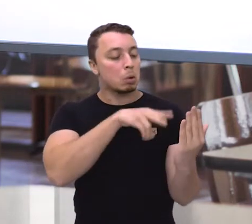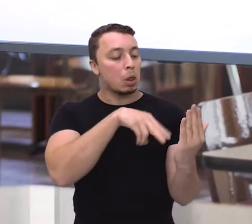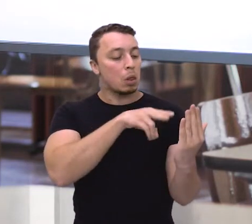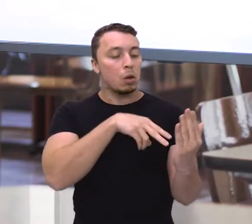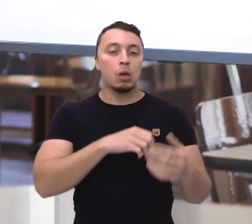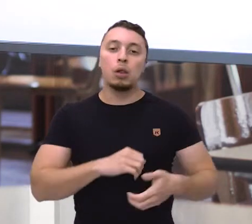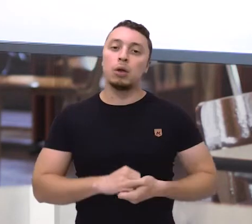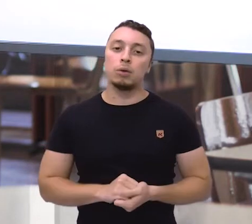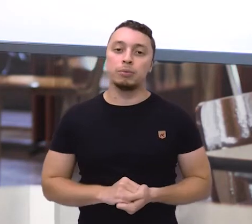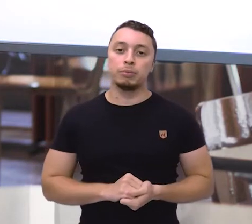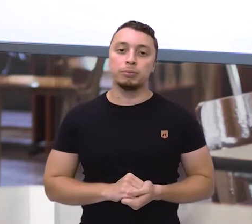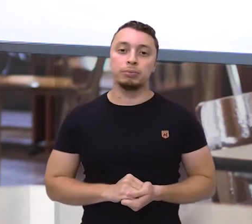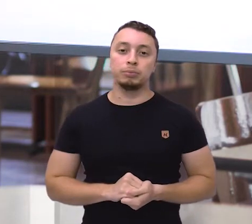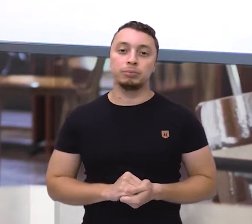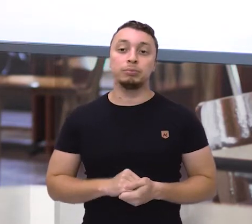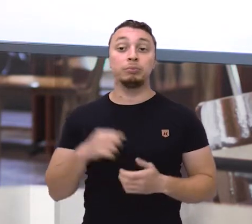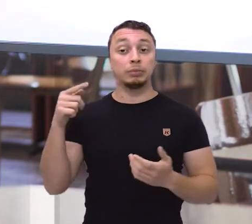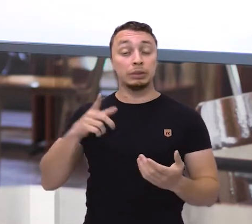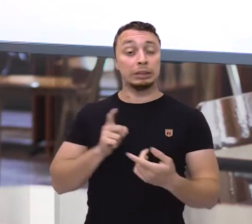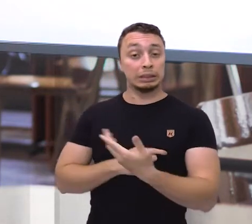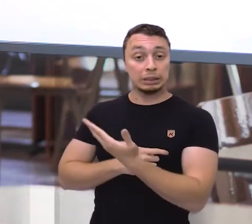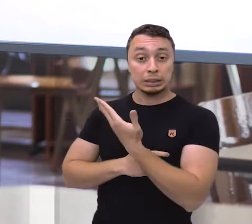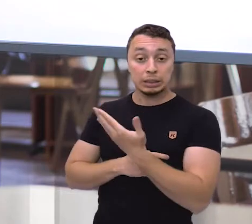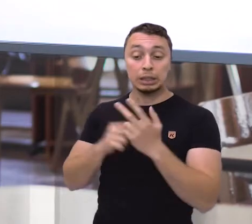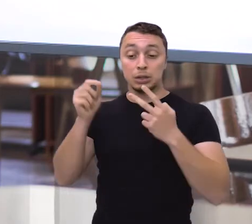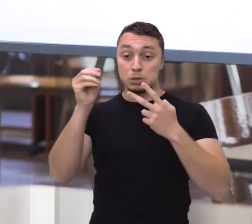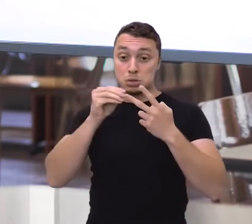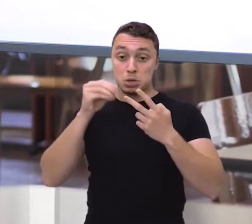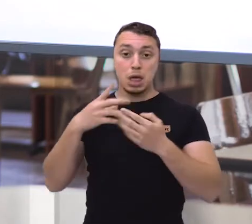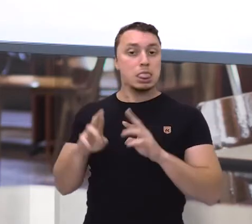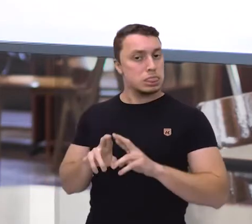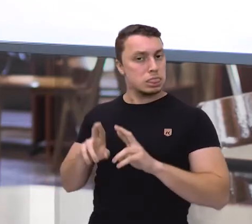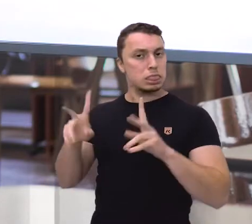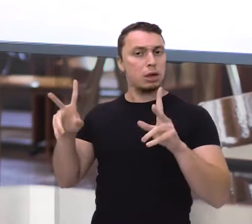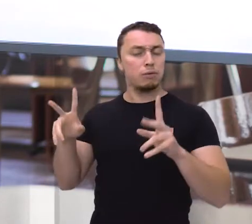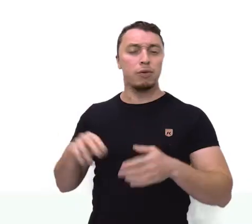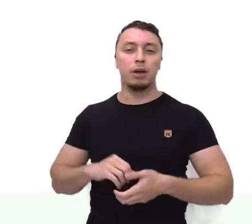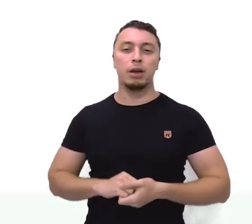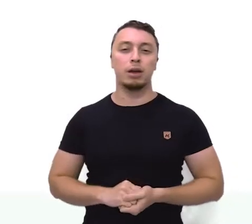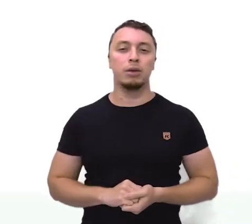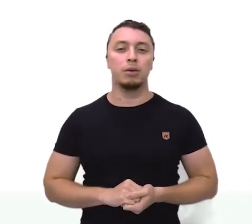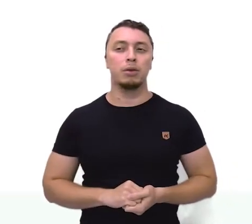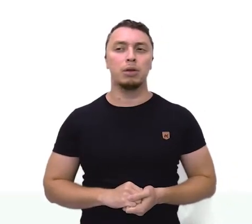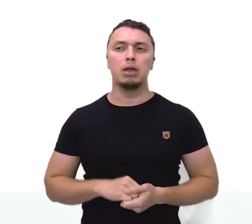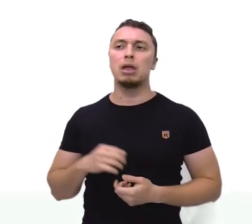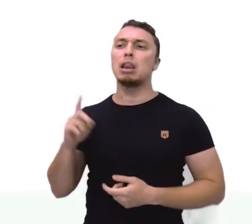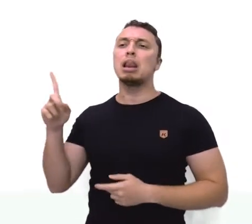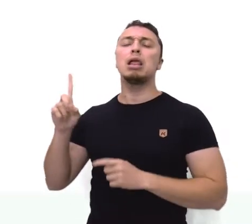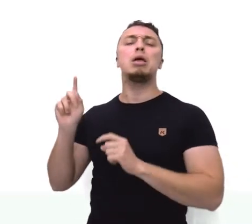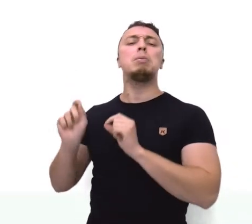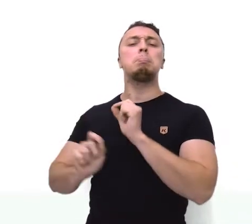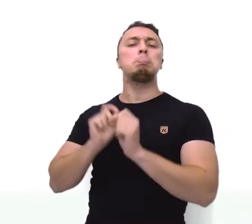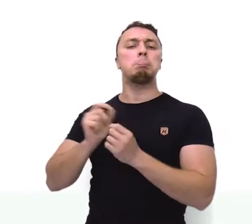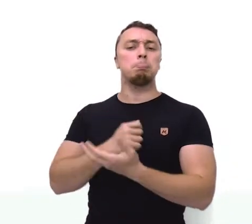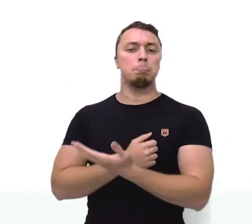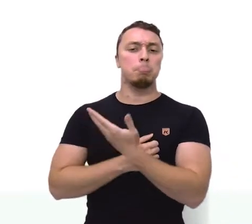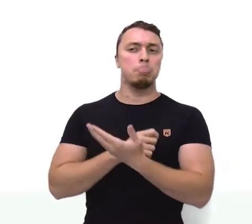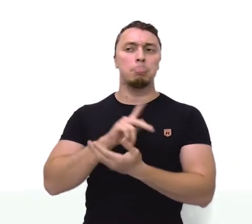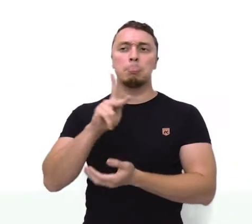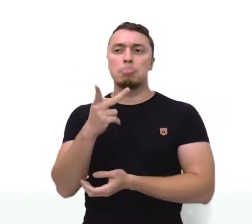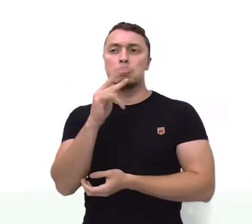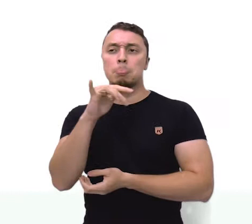O hipertexto ele vem trazendo uma visão diferente desse conceito. Hipertexto, qual o significado e